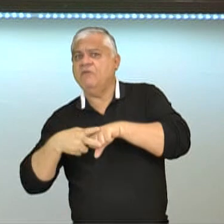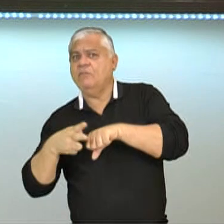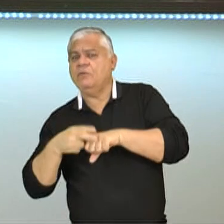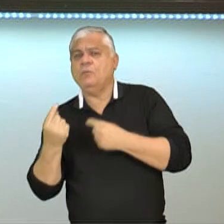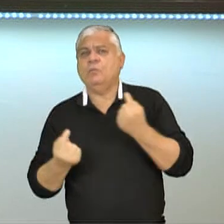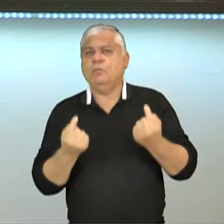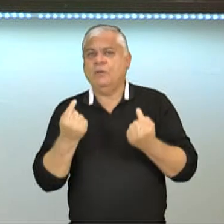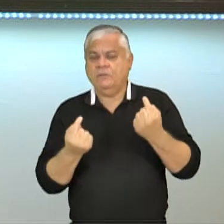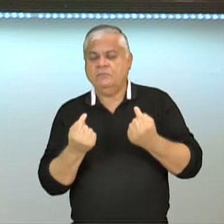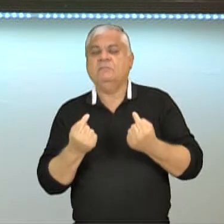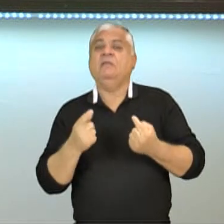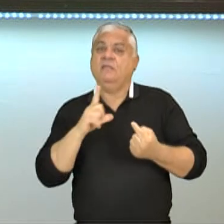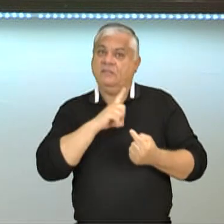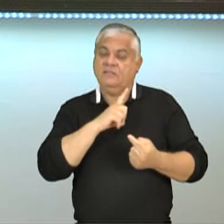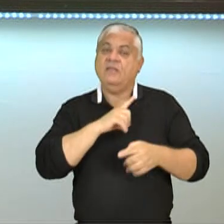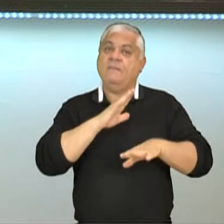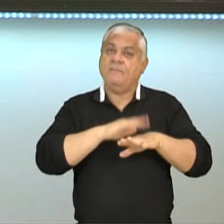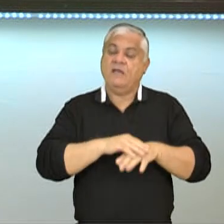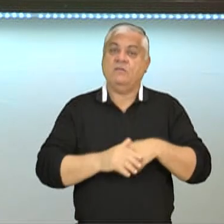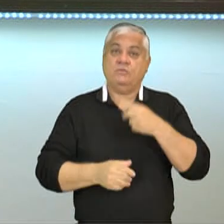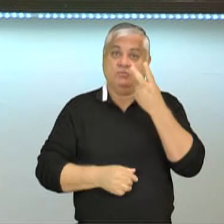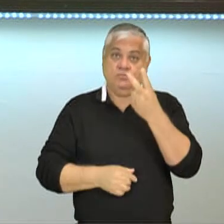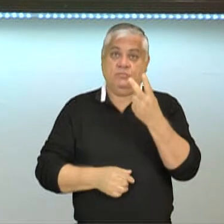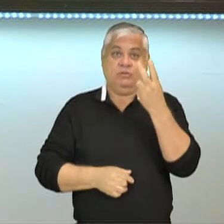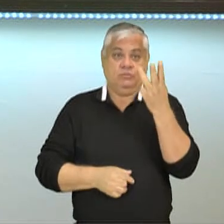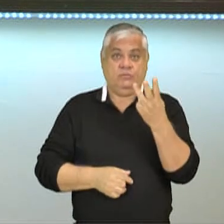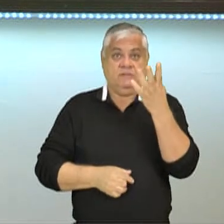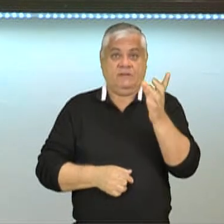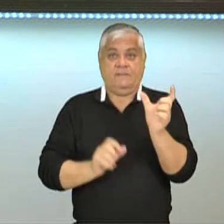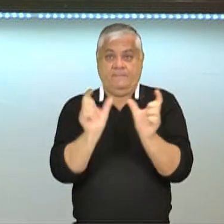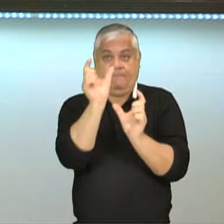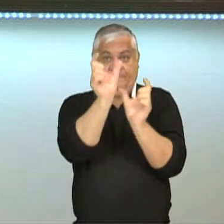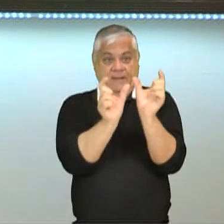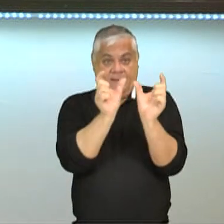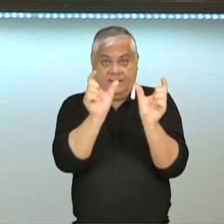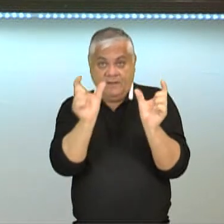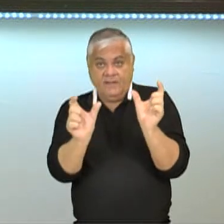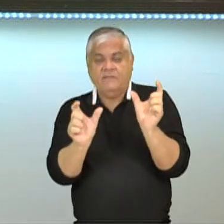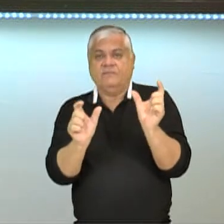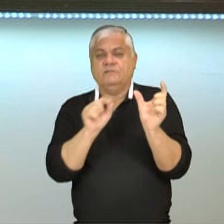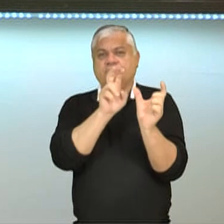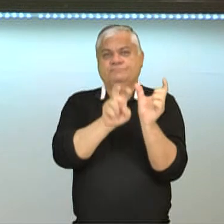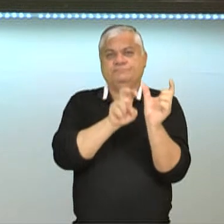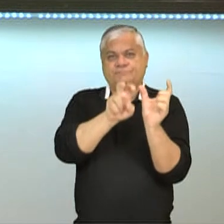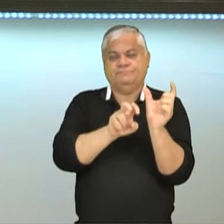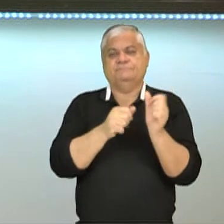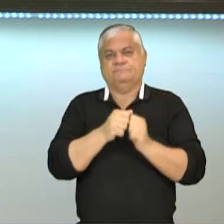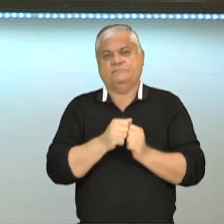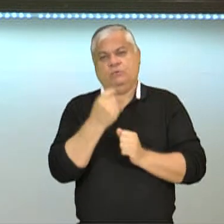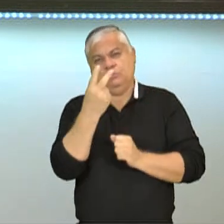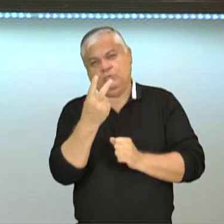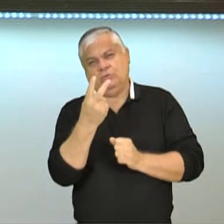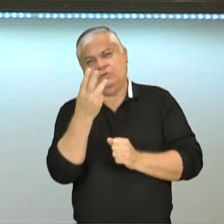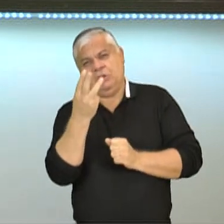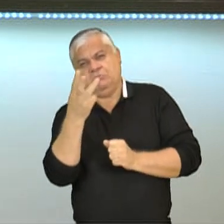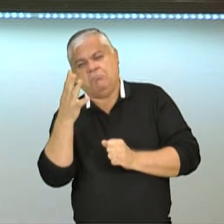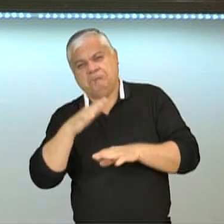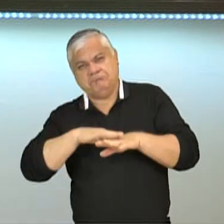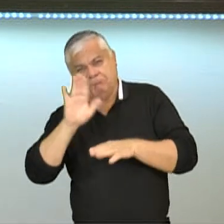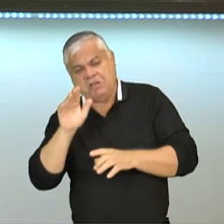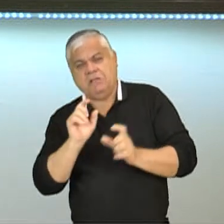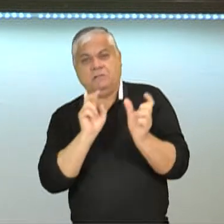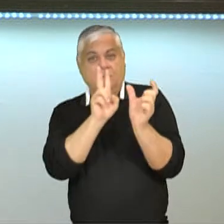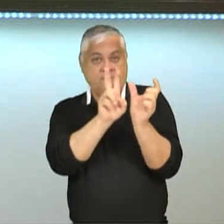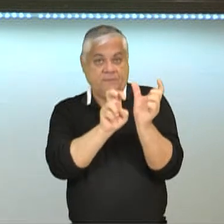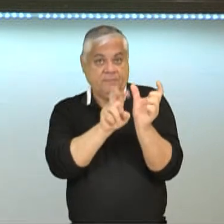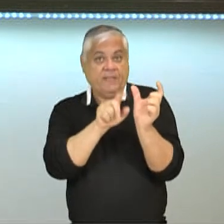no caso, quando temos mais de uma palavra para expressar um advérbio, né? 2 ou mais palavras para expressar um advérbio